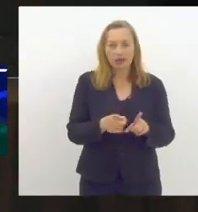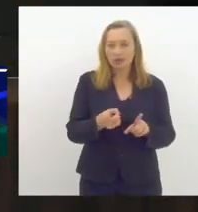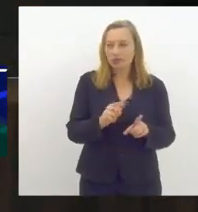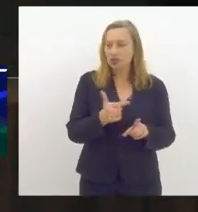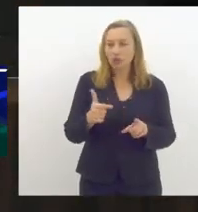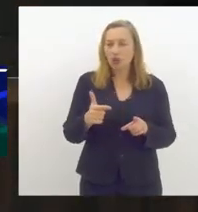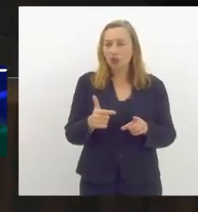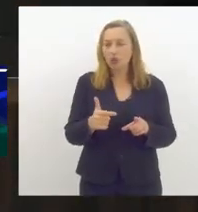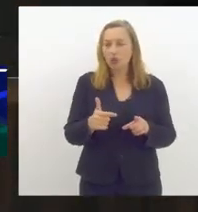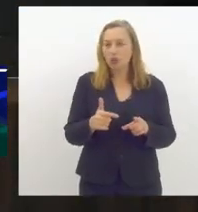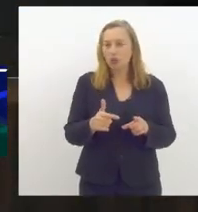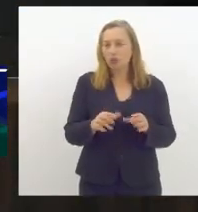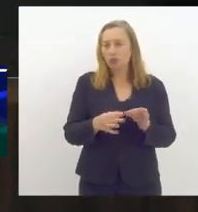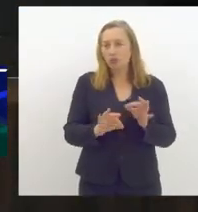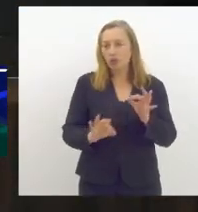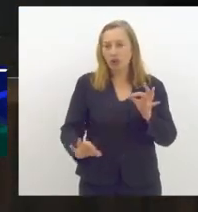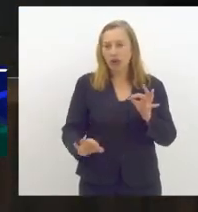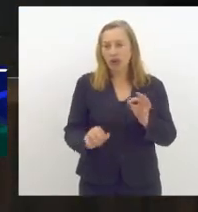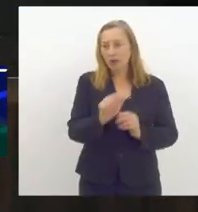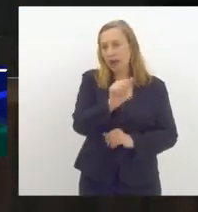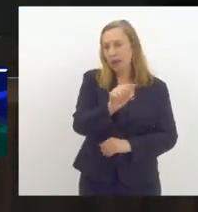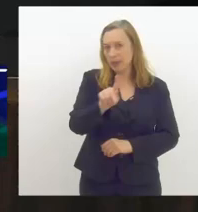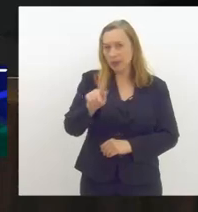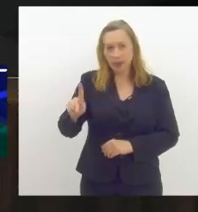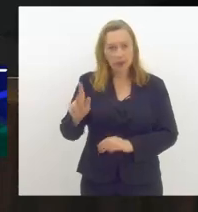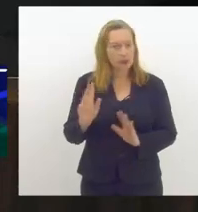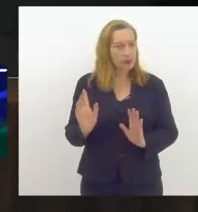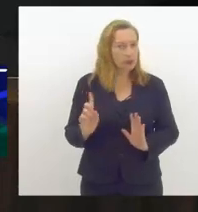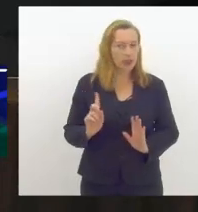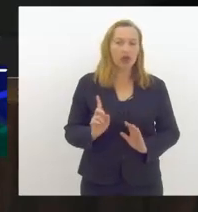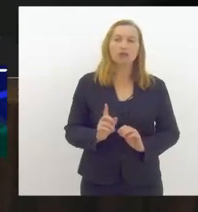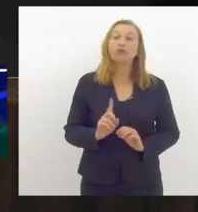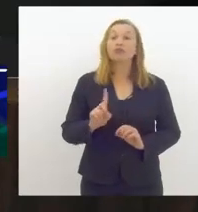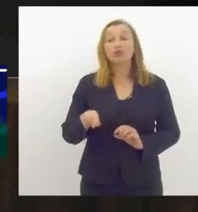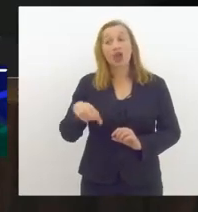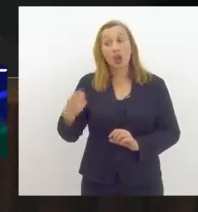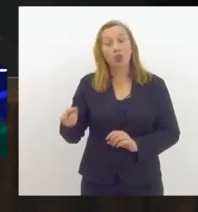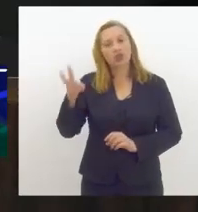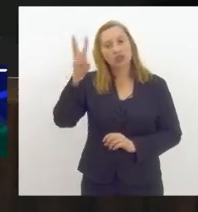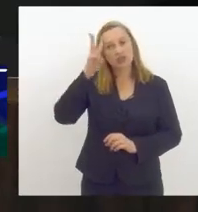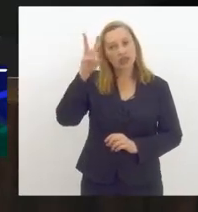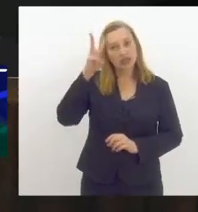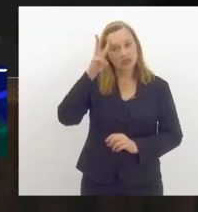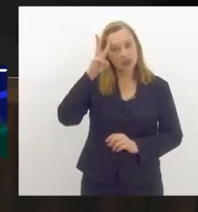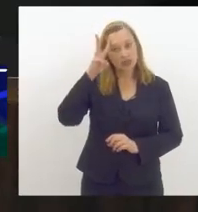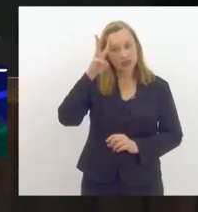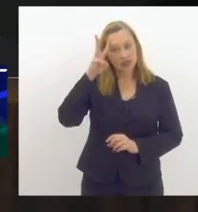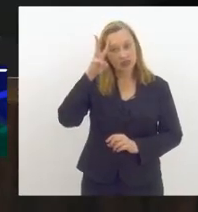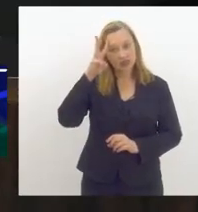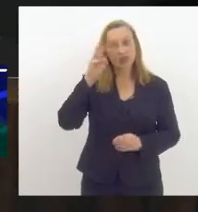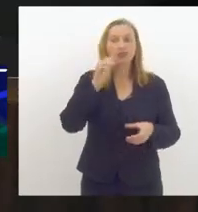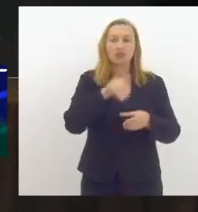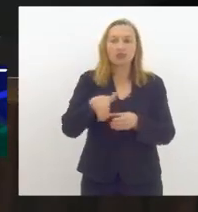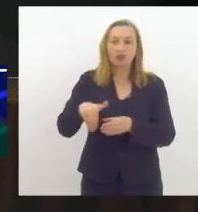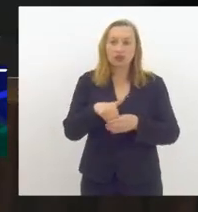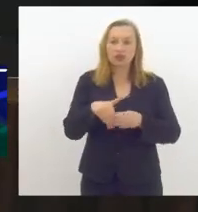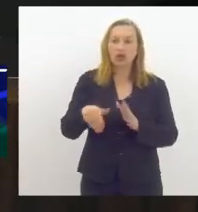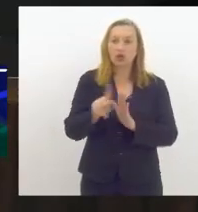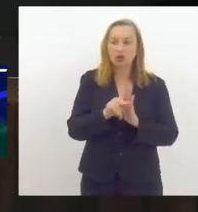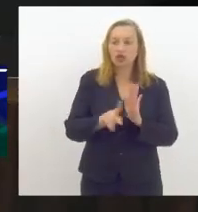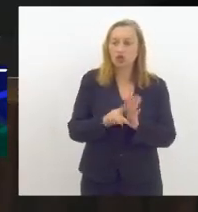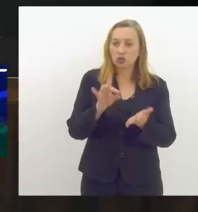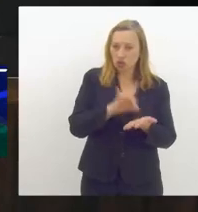não dá para estender para aplicativos então na próxima terça-feira vamos votar o